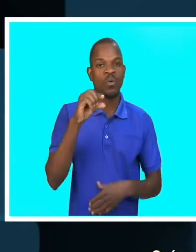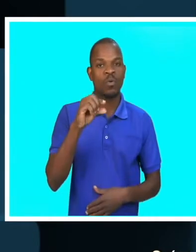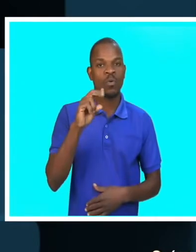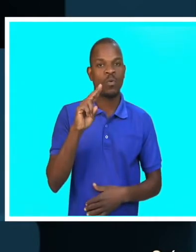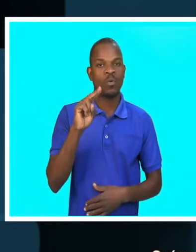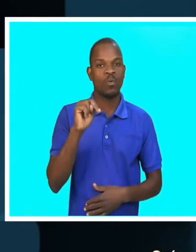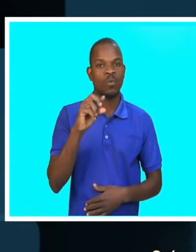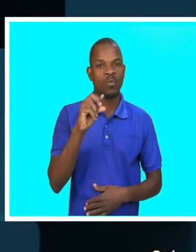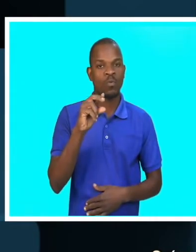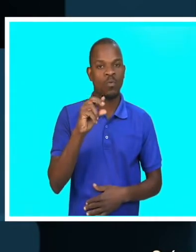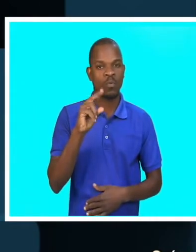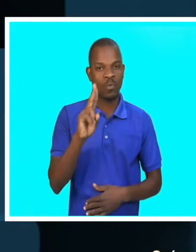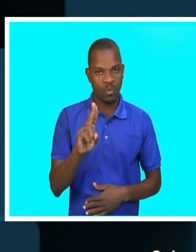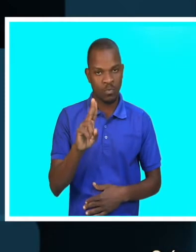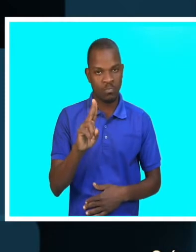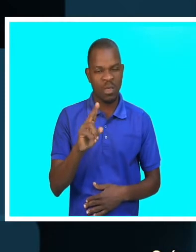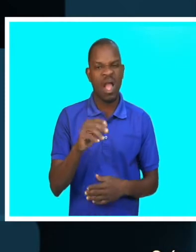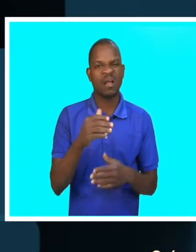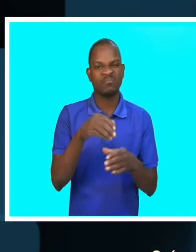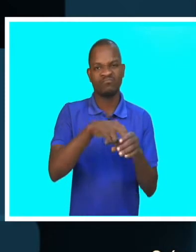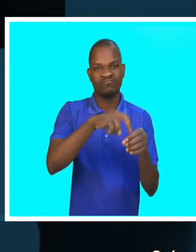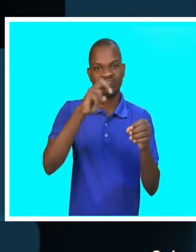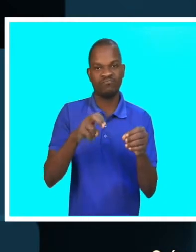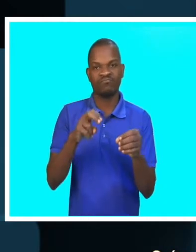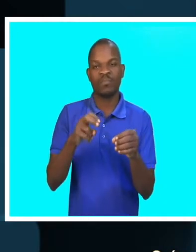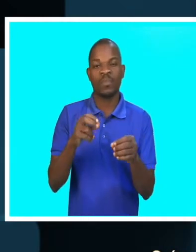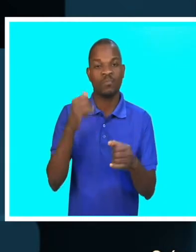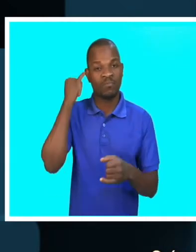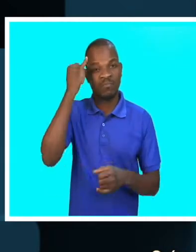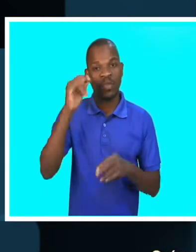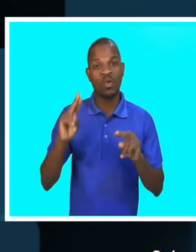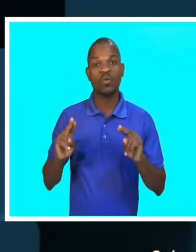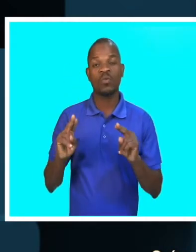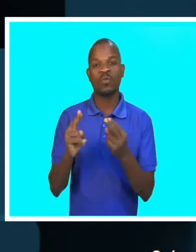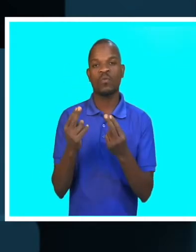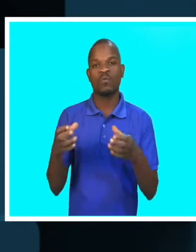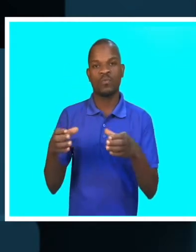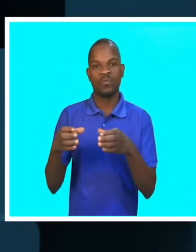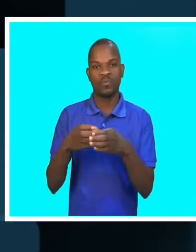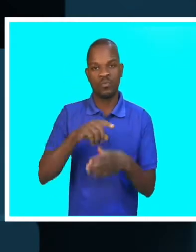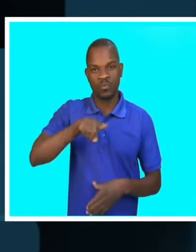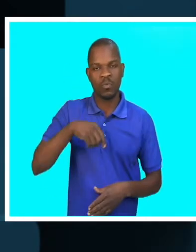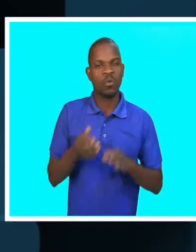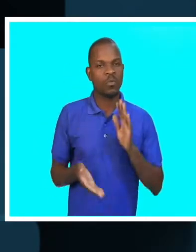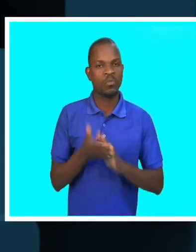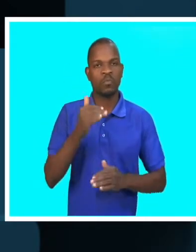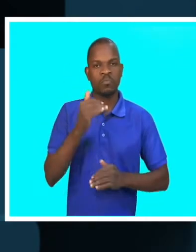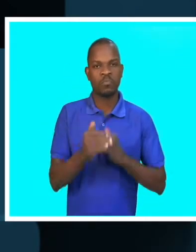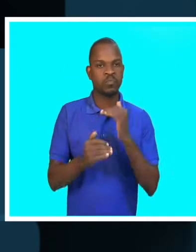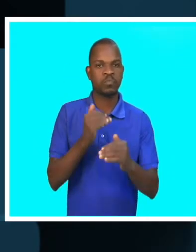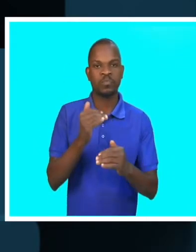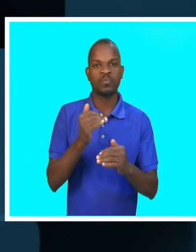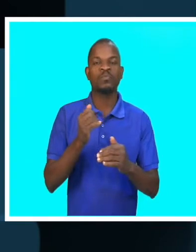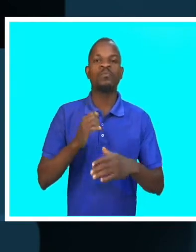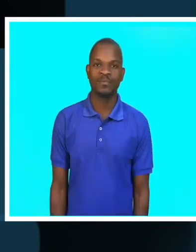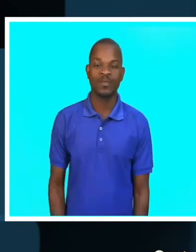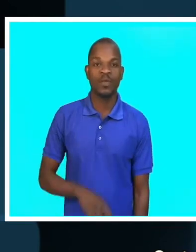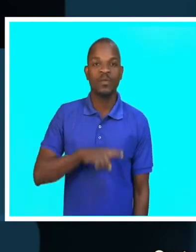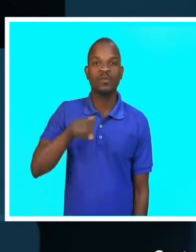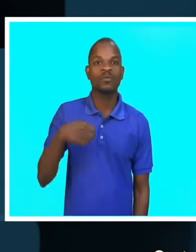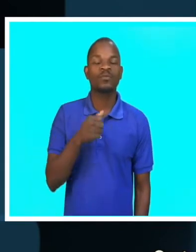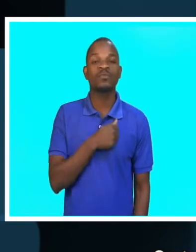Saímos do Gungu, decidimos crescer e criar o nosso próprio grupo e andarmos com os nossos próprios pés.